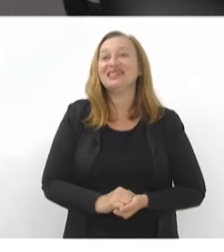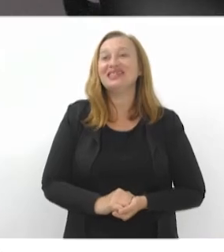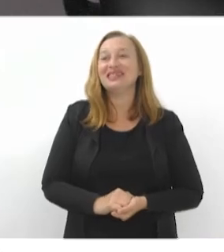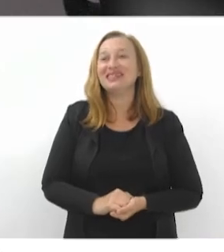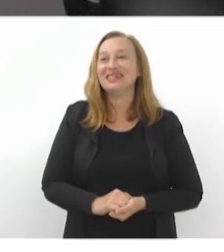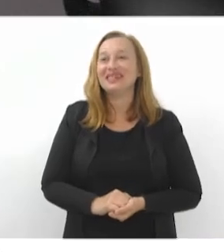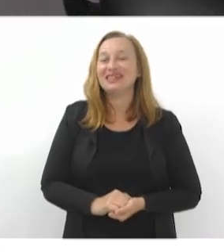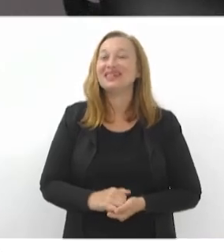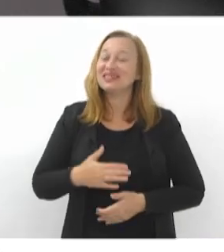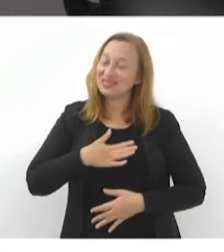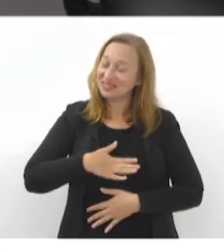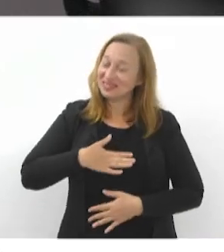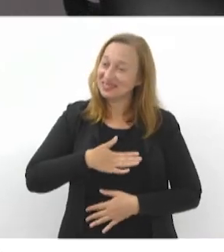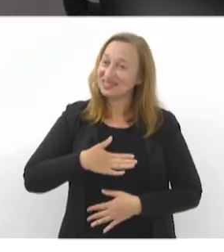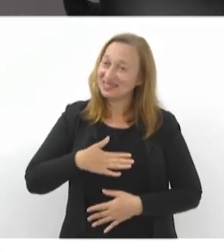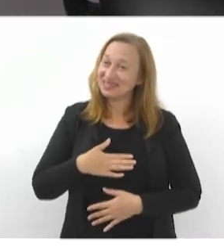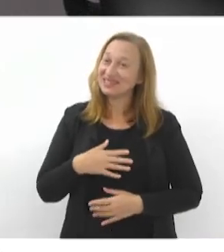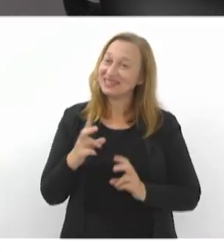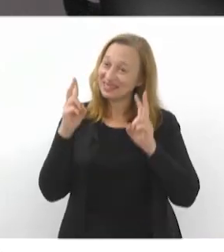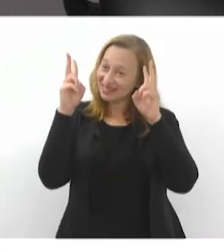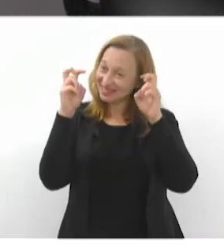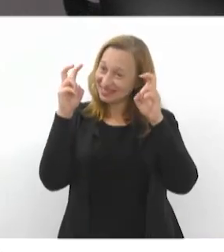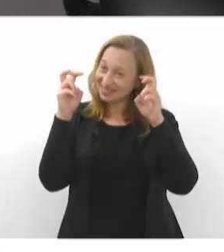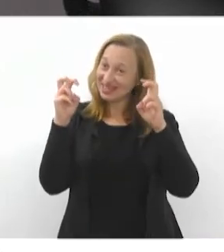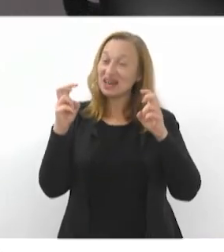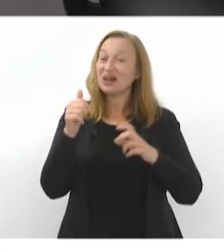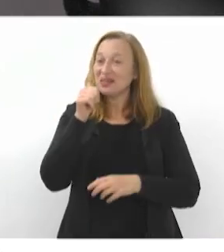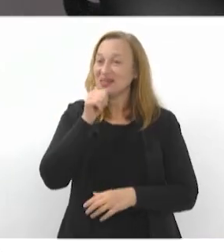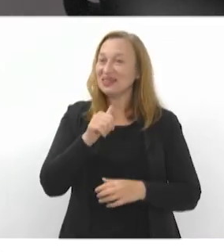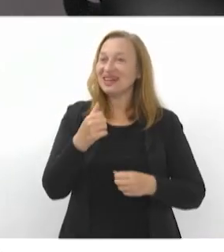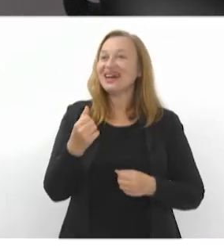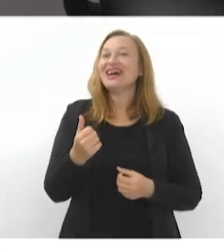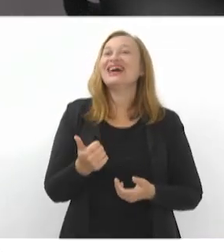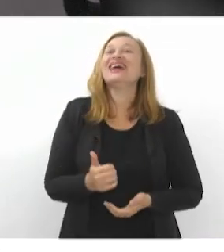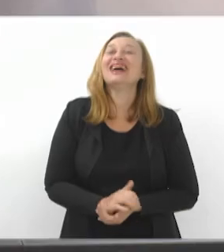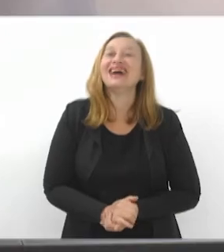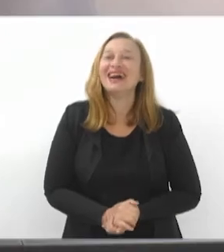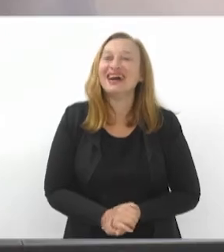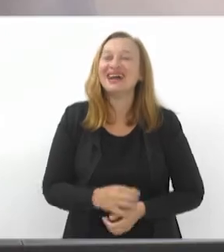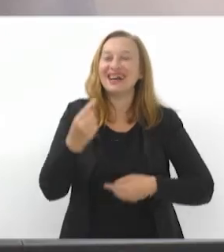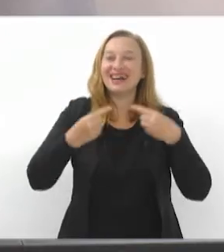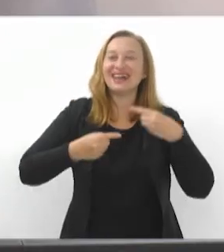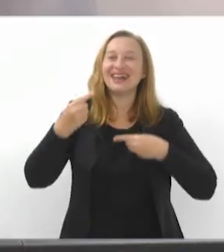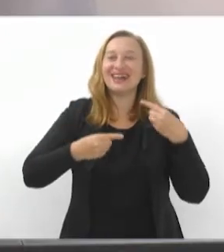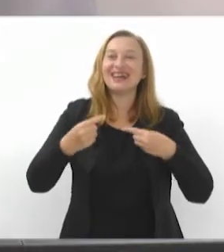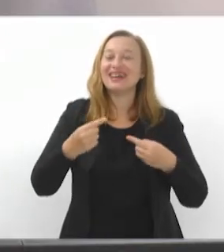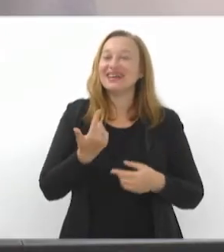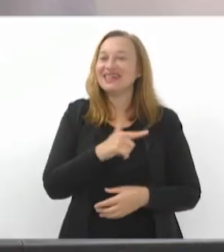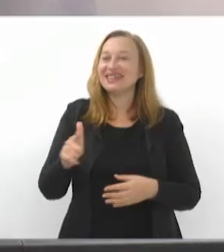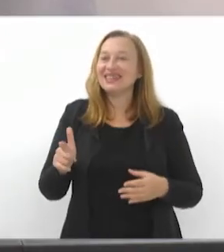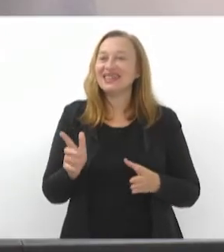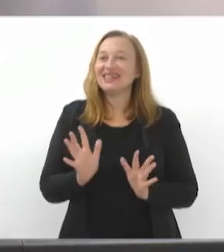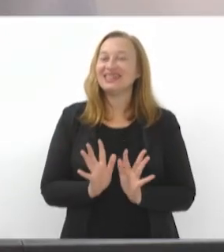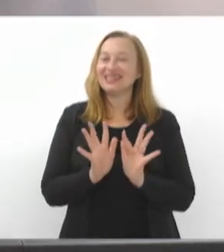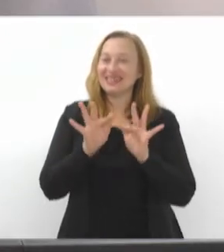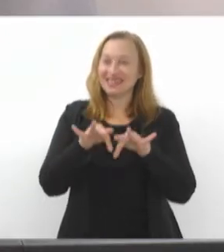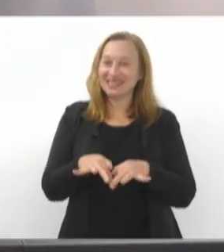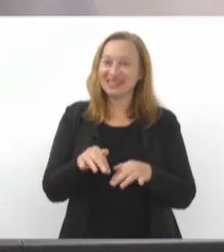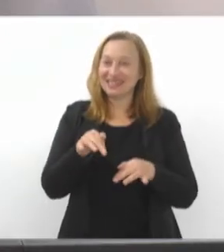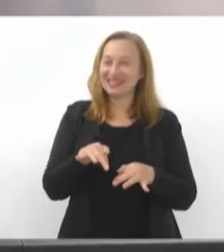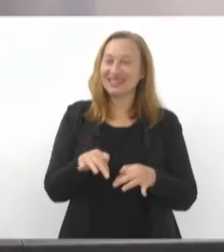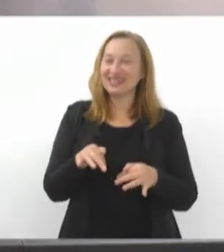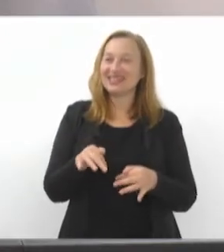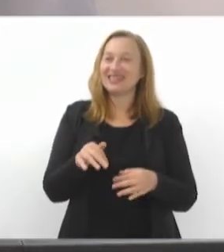Eu gostei do título. Do rótulo, vale a pena. Em discussão, não havendo quem queira discutir,